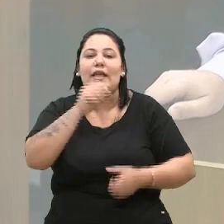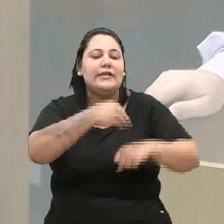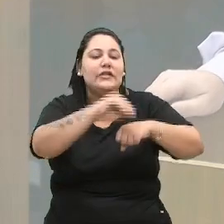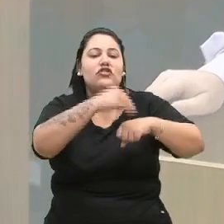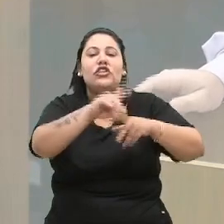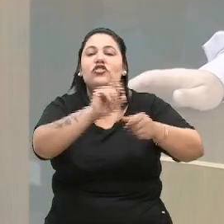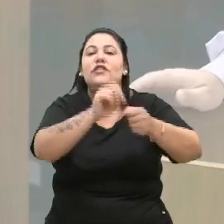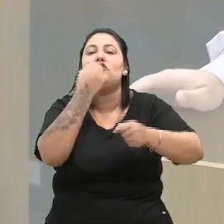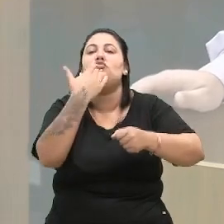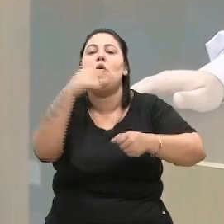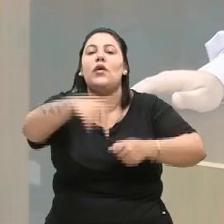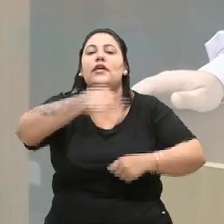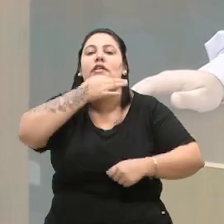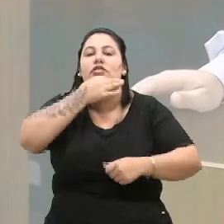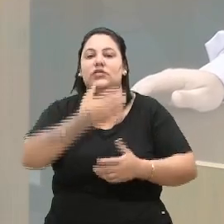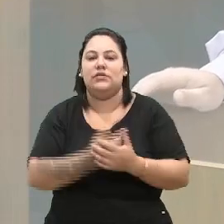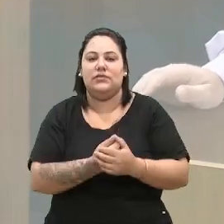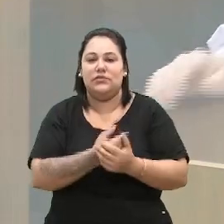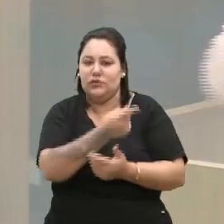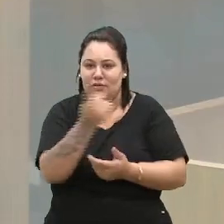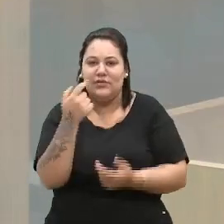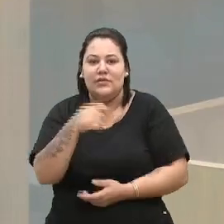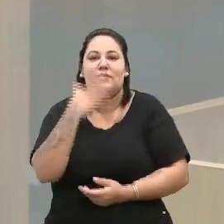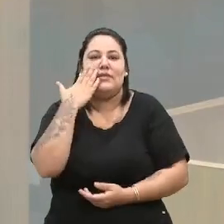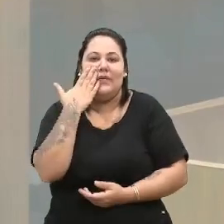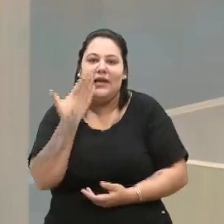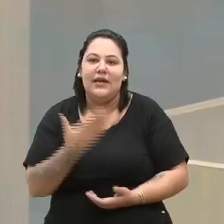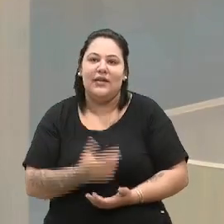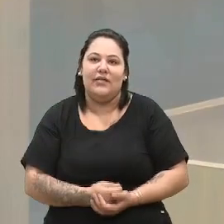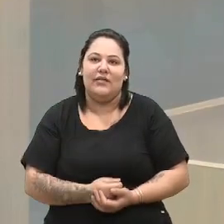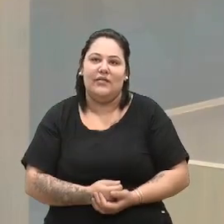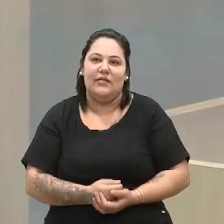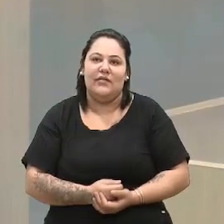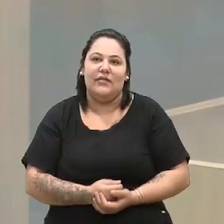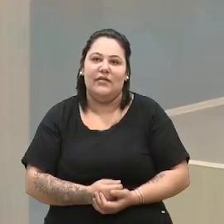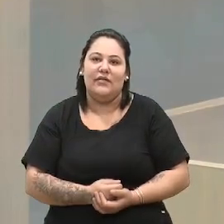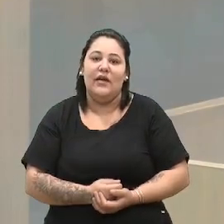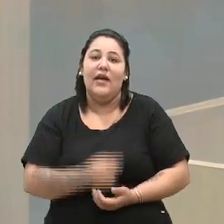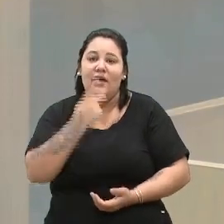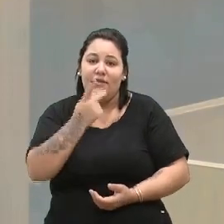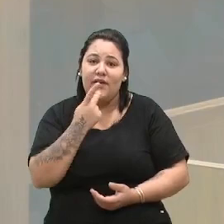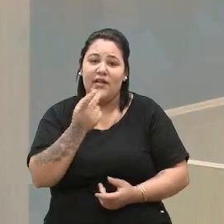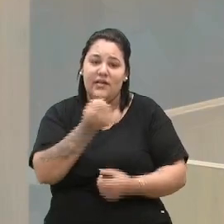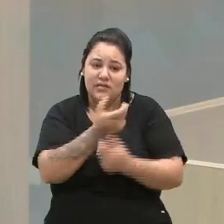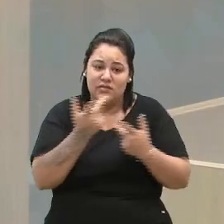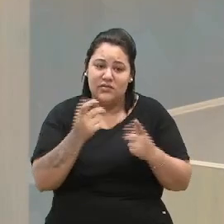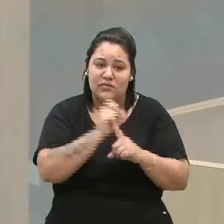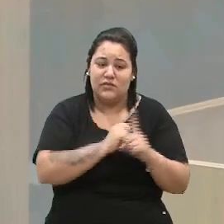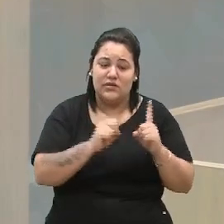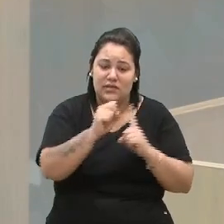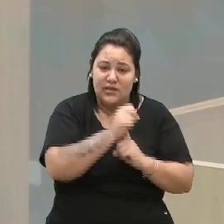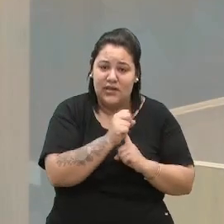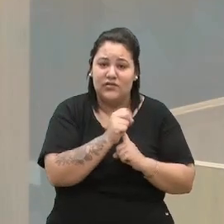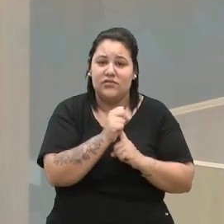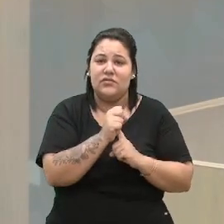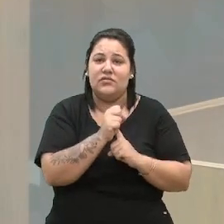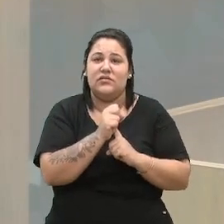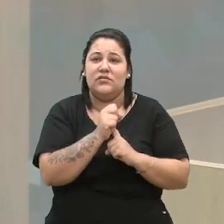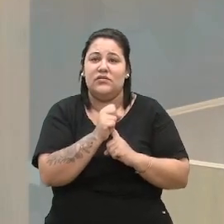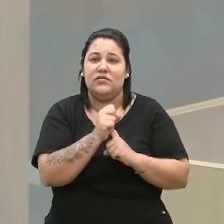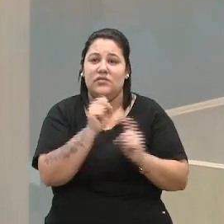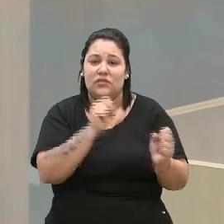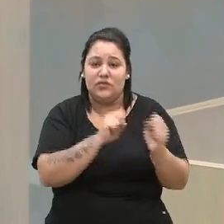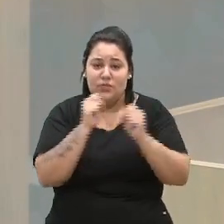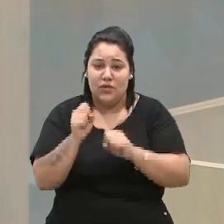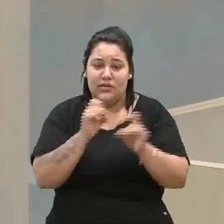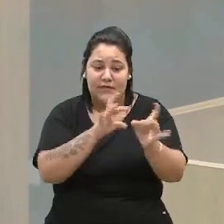Caxias? E é isso que nós precisamos fazer, né? É gerar isso para a cidade, para a sociedade, para entidades, que a gente possa